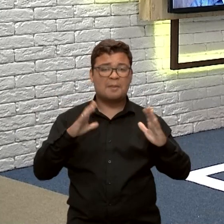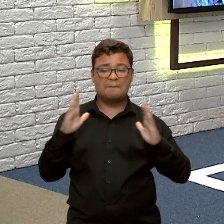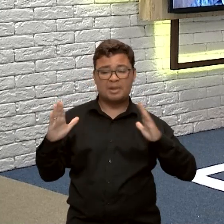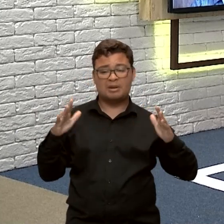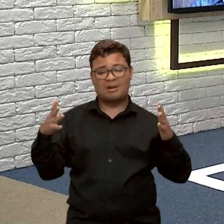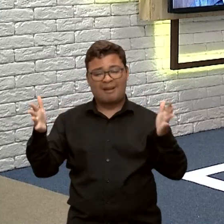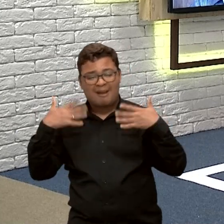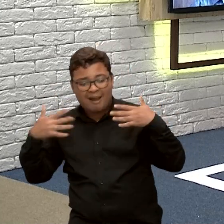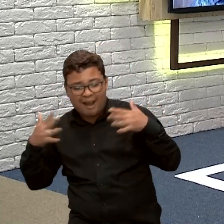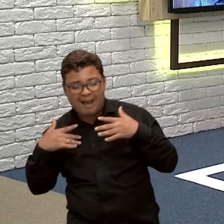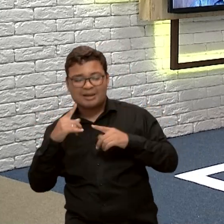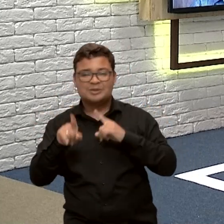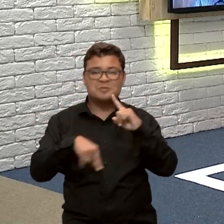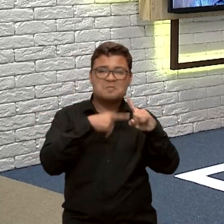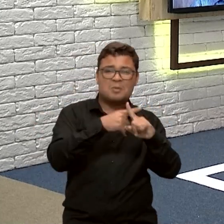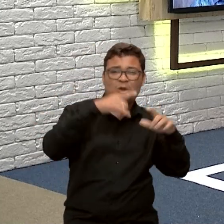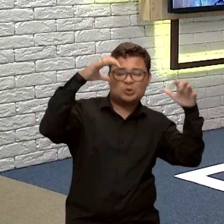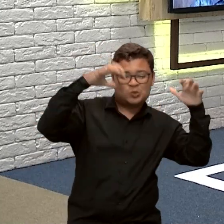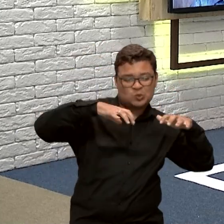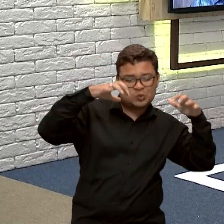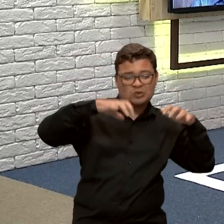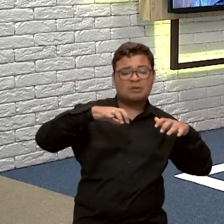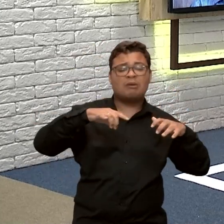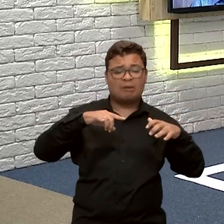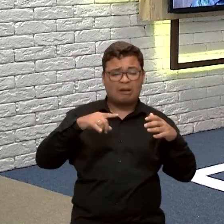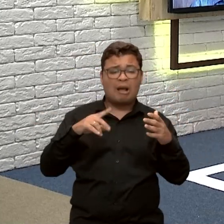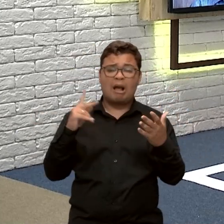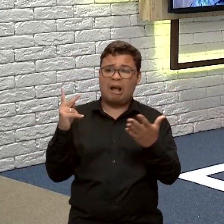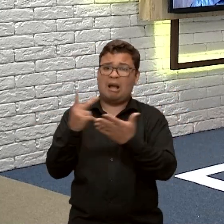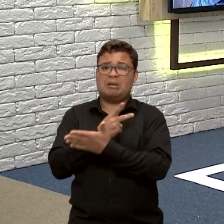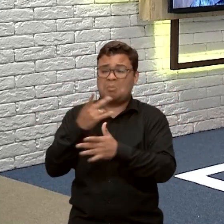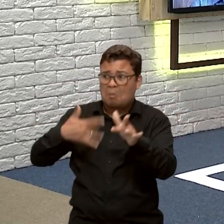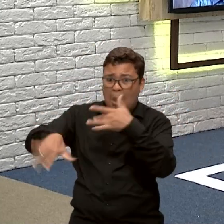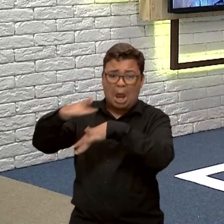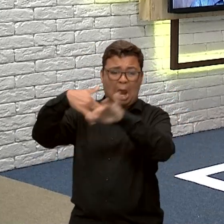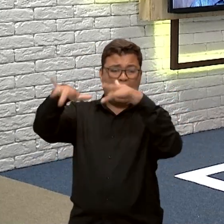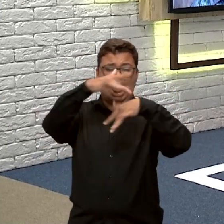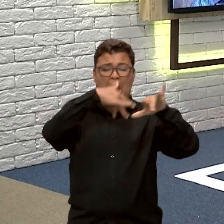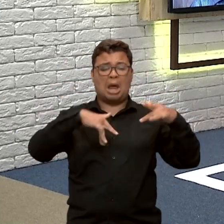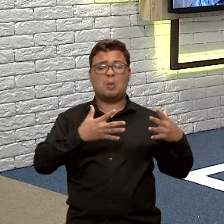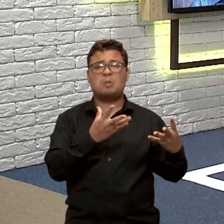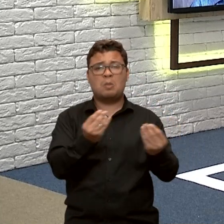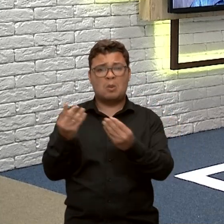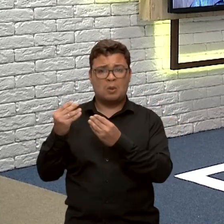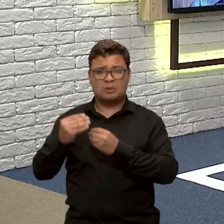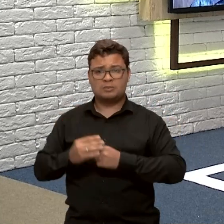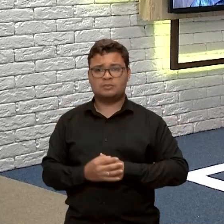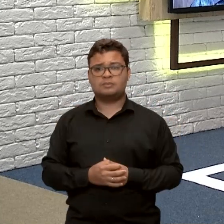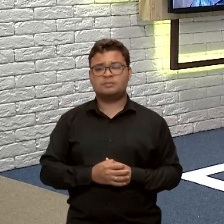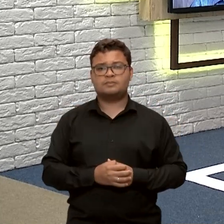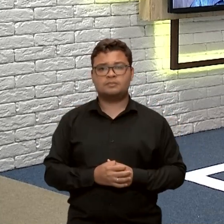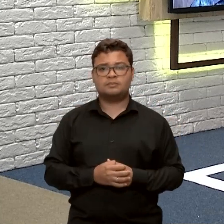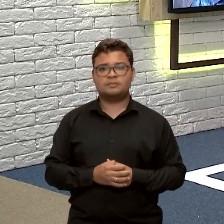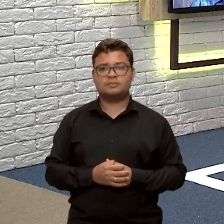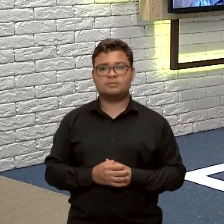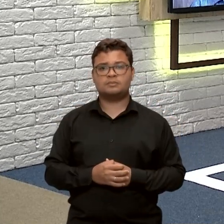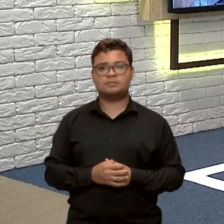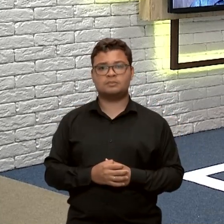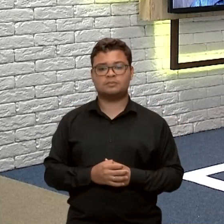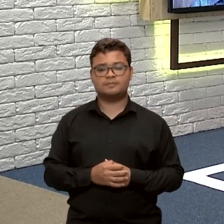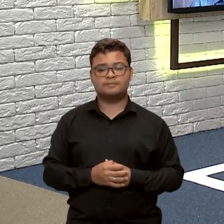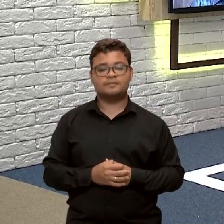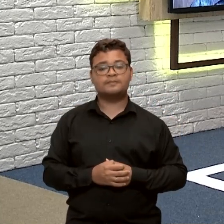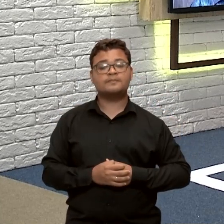nesses locais que podem ter criadouros, podem ser focos. Fizesse esse chamado para a população se atentar, já que a gente está em pleno período chuvoso,